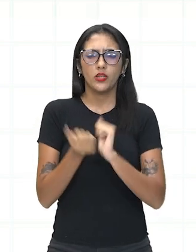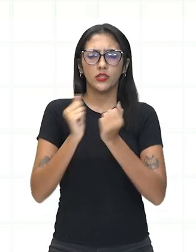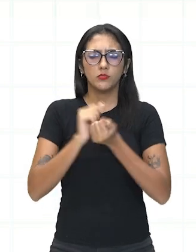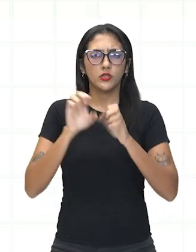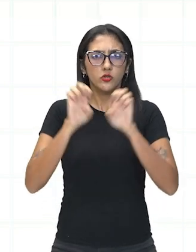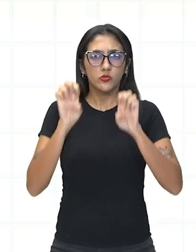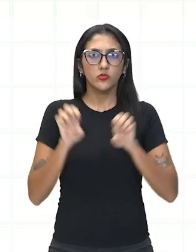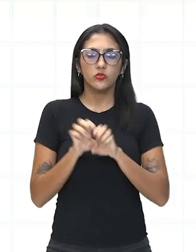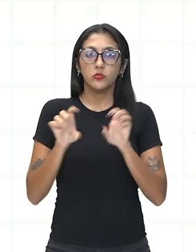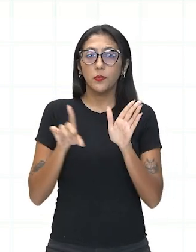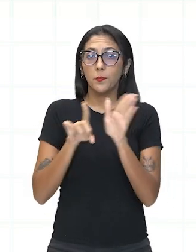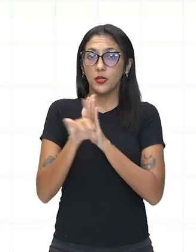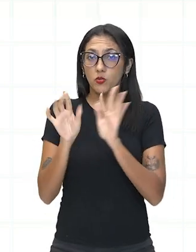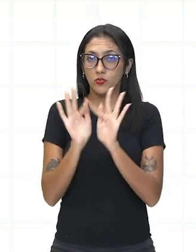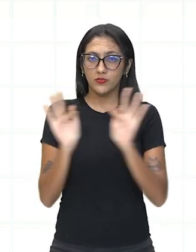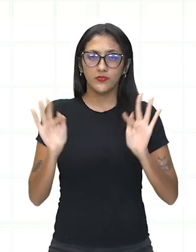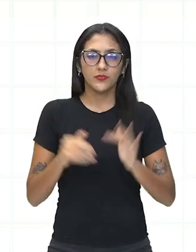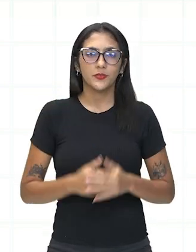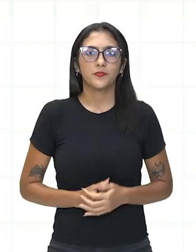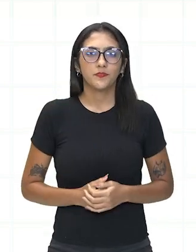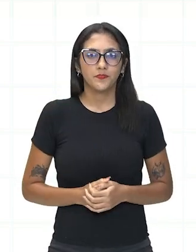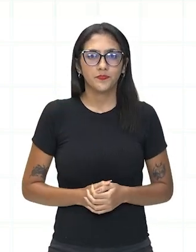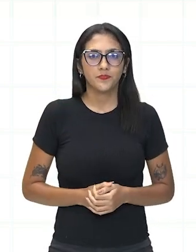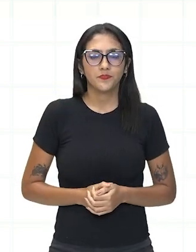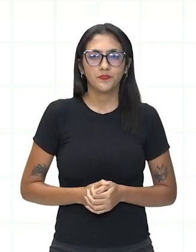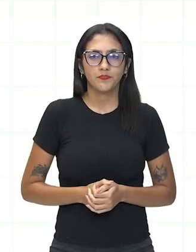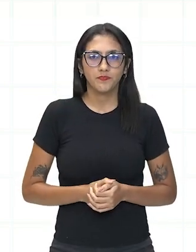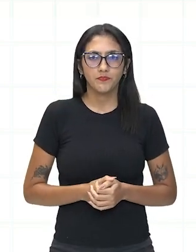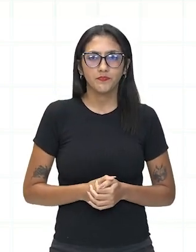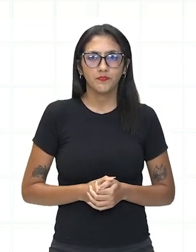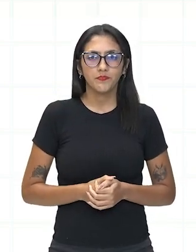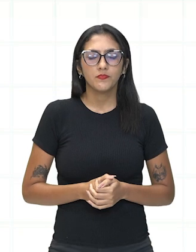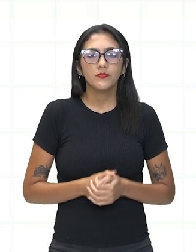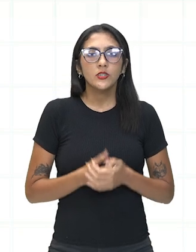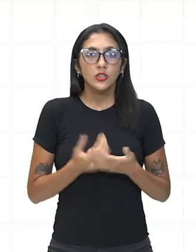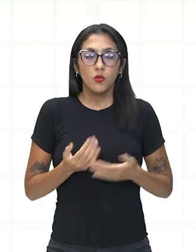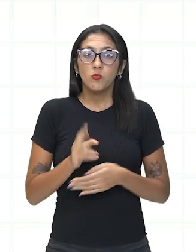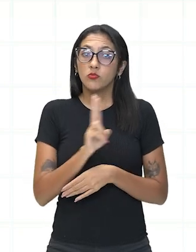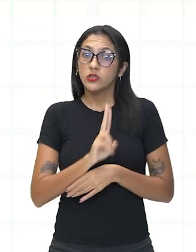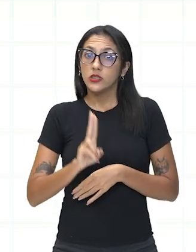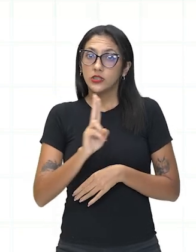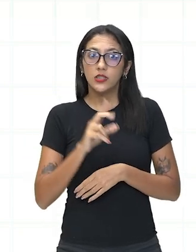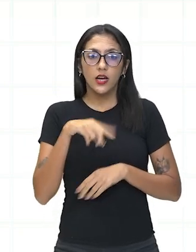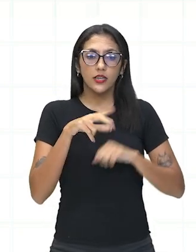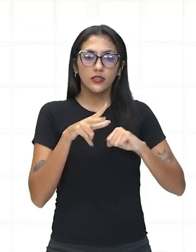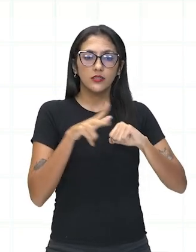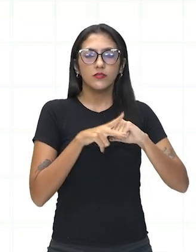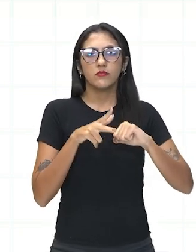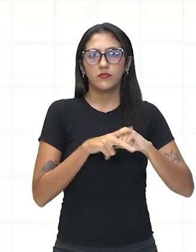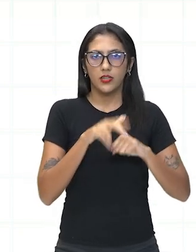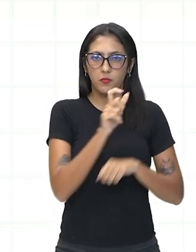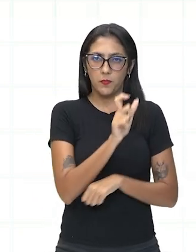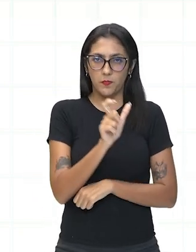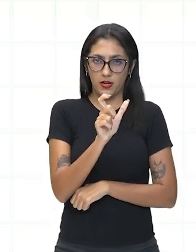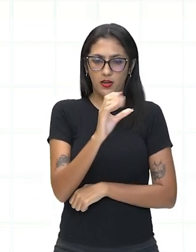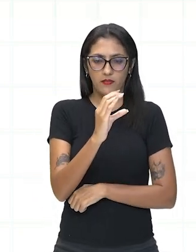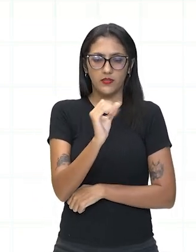interrogativa. Então, para fazer uma pergunta utilizando o verbo modal